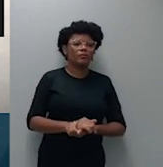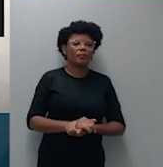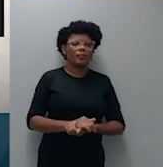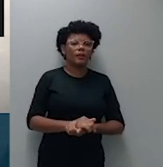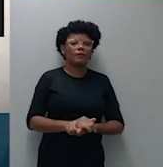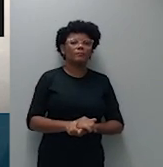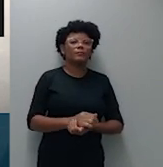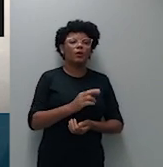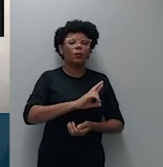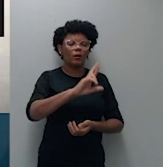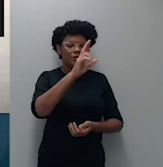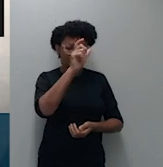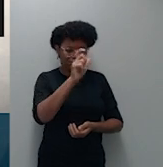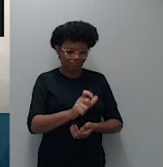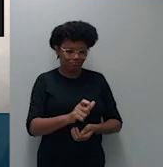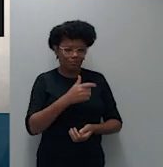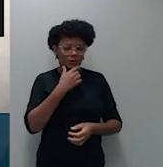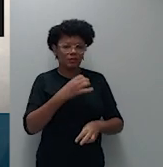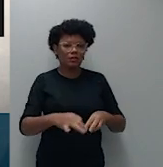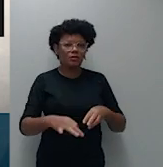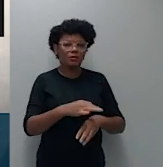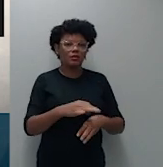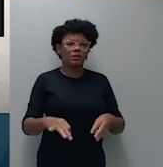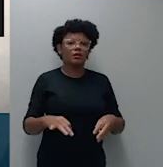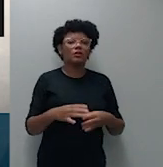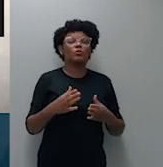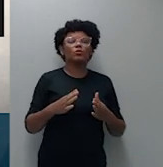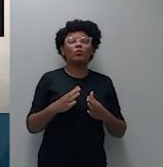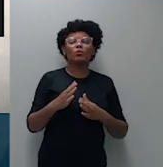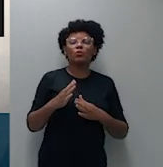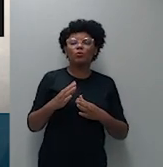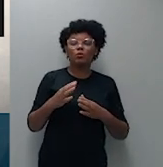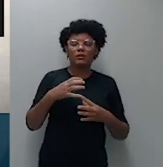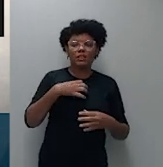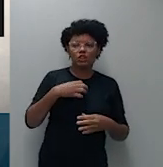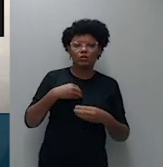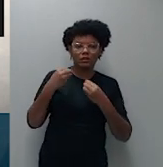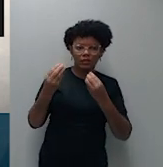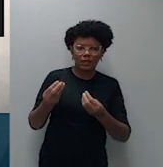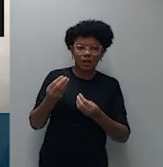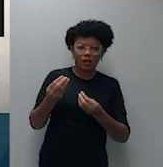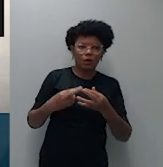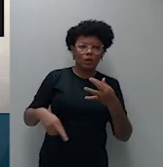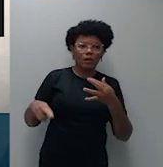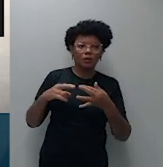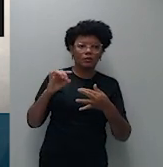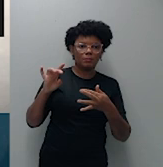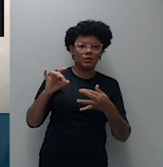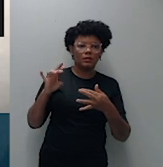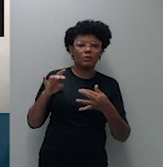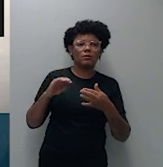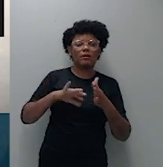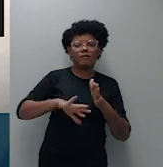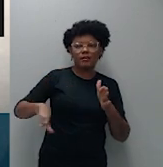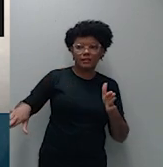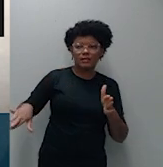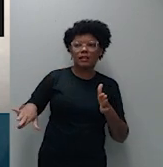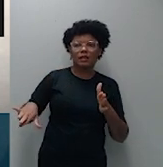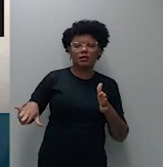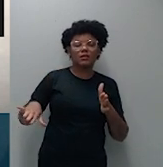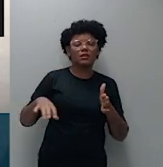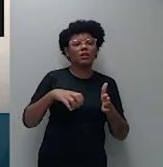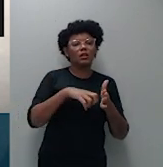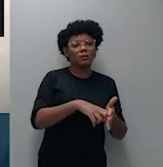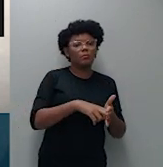o meu voto todavia no sentido de dar provimento ao recurso especial para afastar a condenação por danos